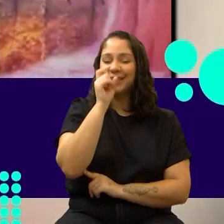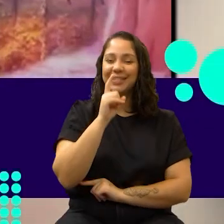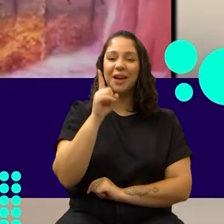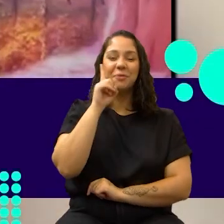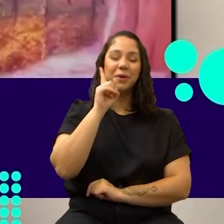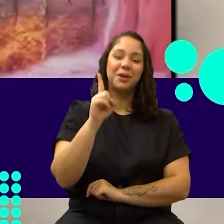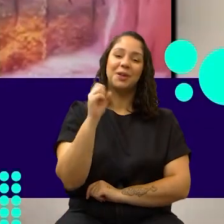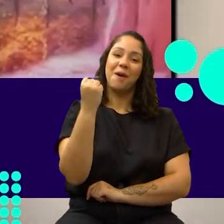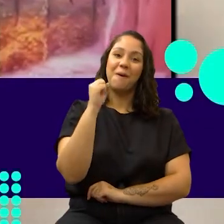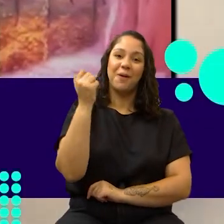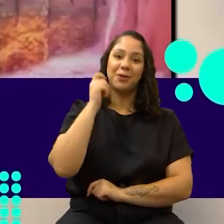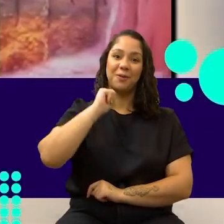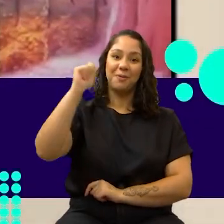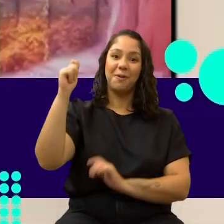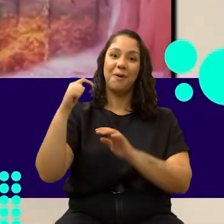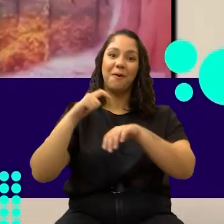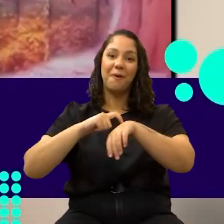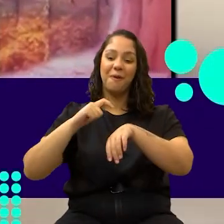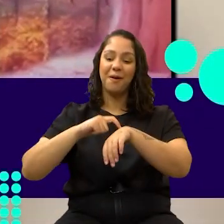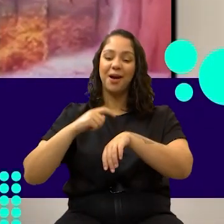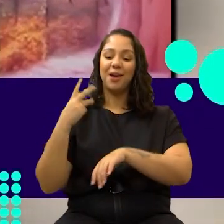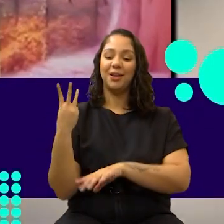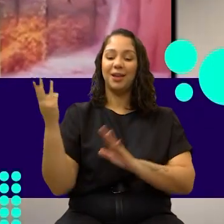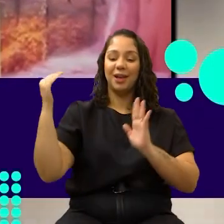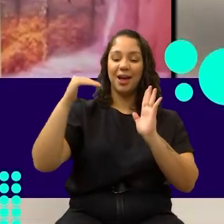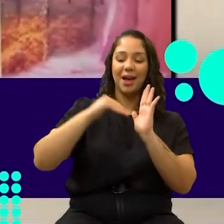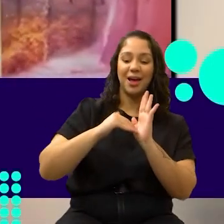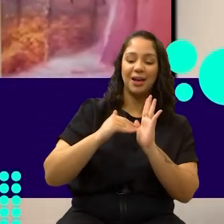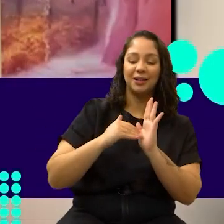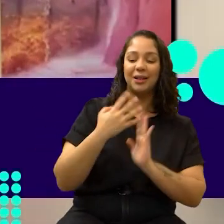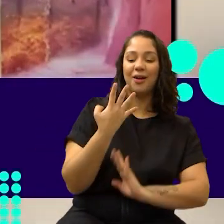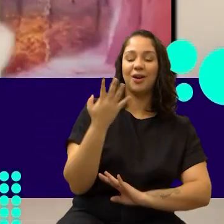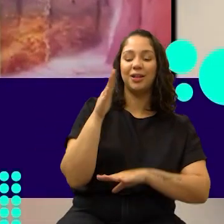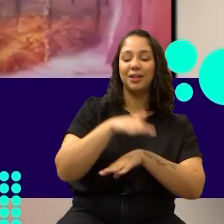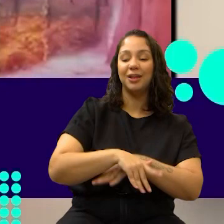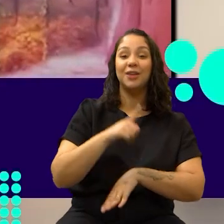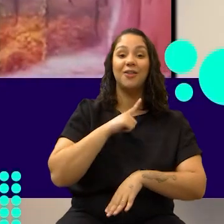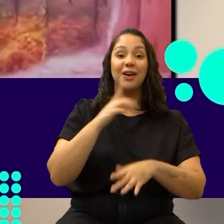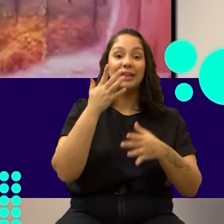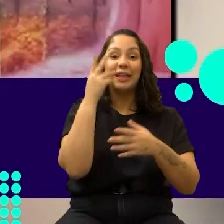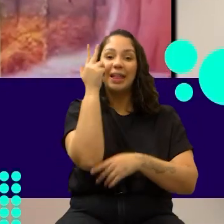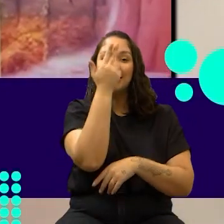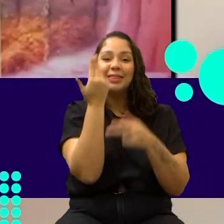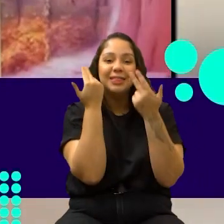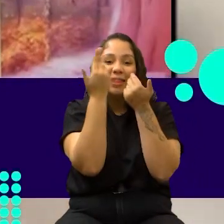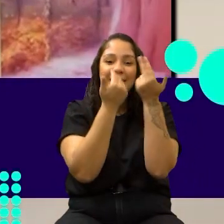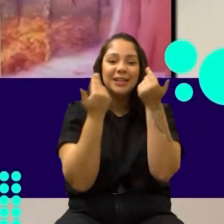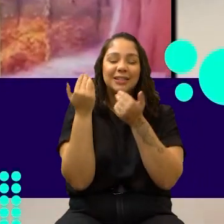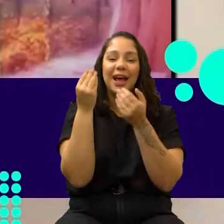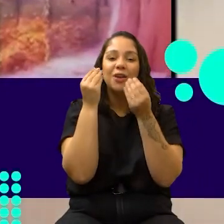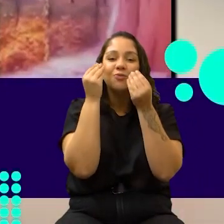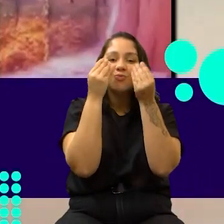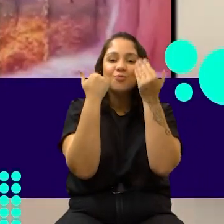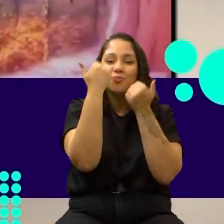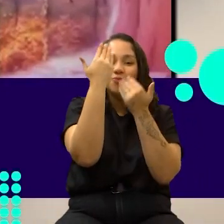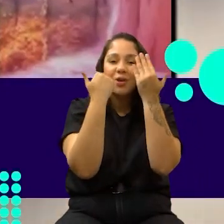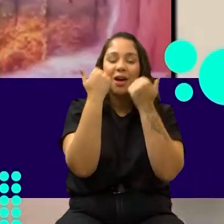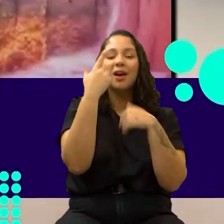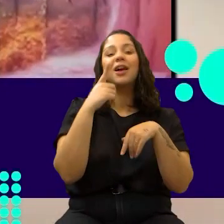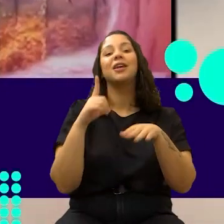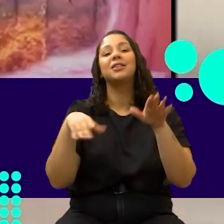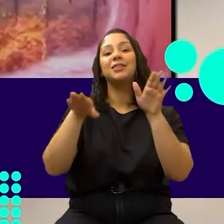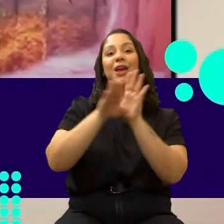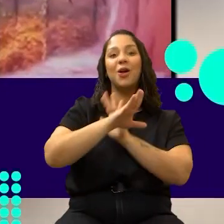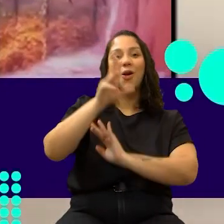de atrações. No sábado, dia 8 de abril, das 13 às 15 horas, nós teremos pintura facial para as crianças no espaço Que Demais.